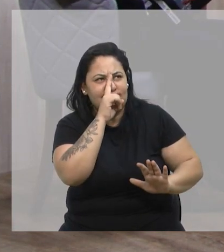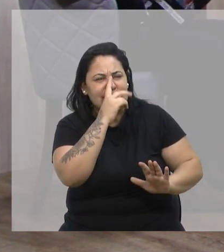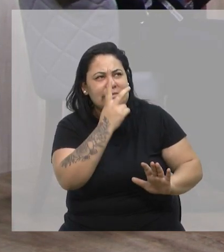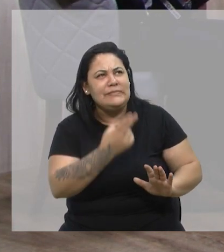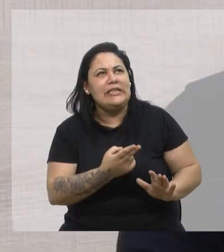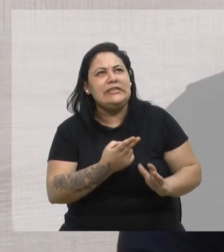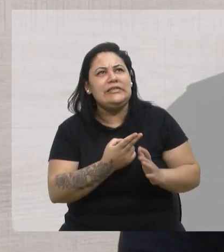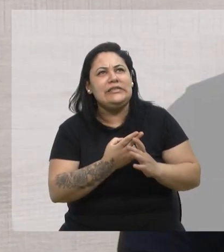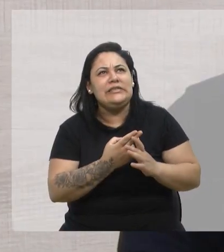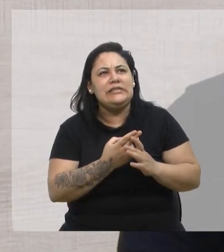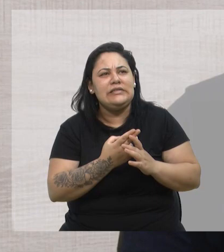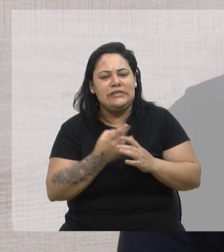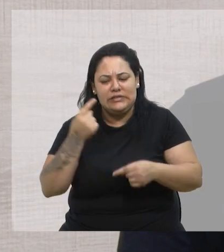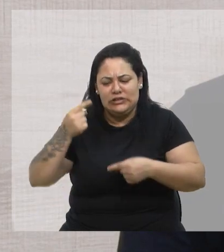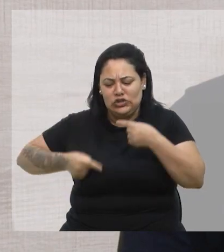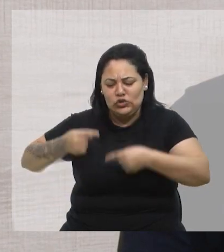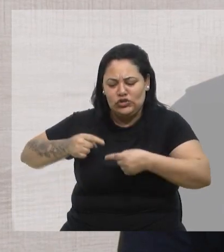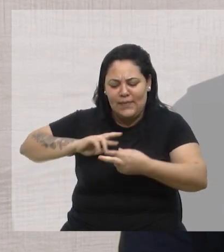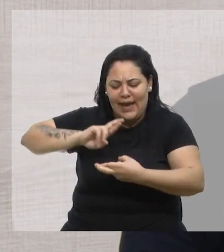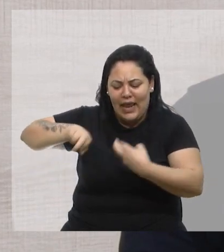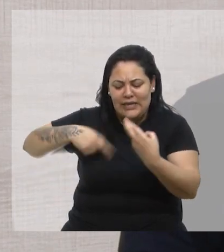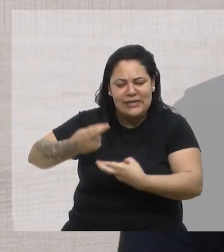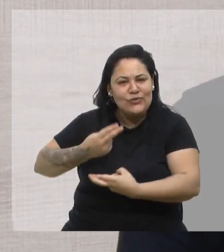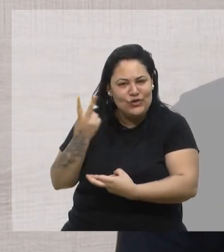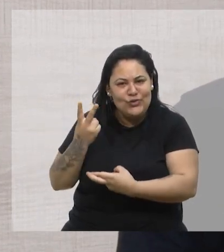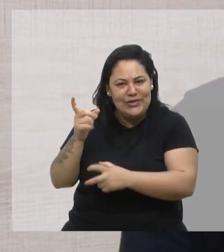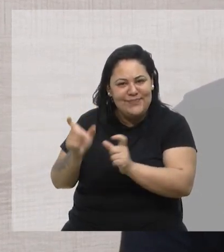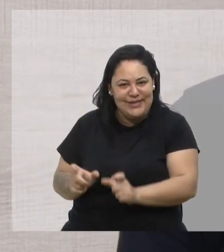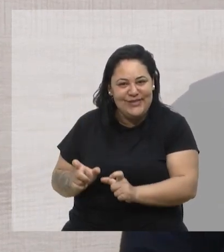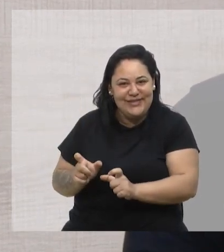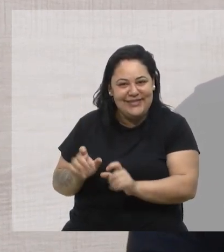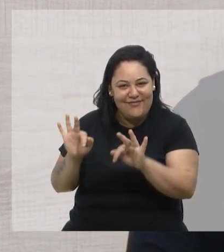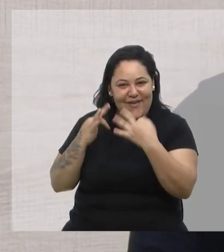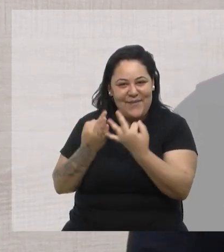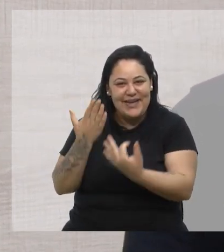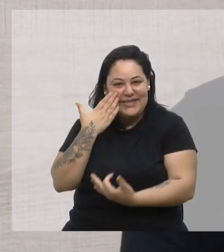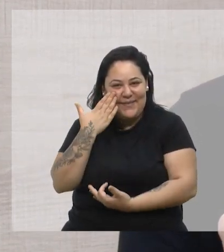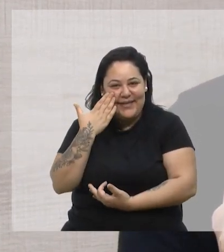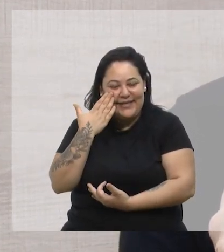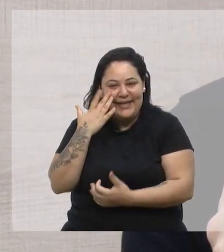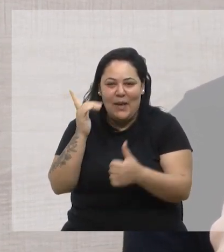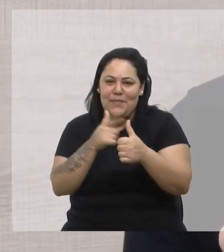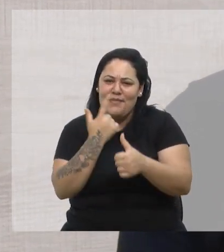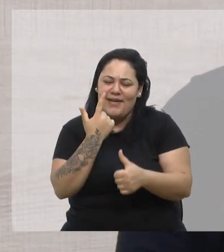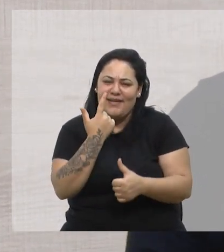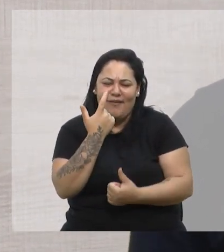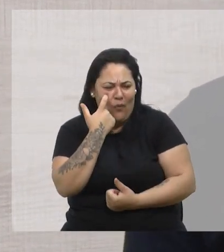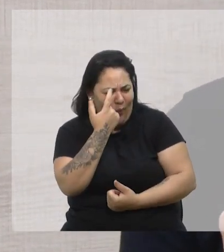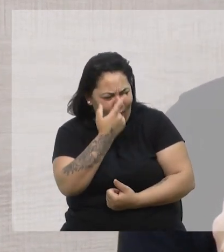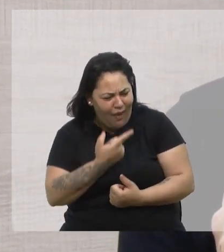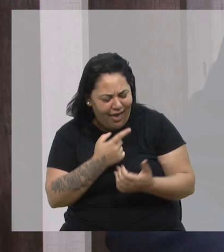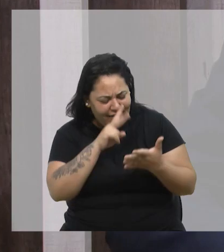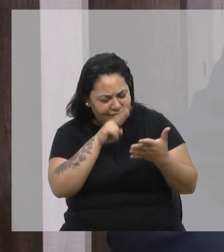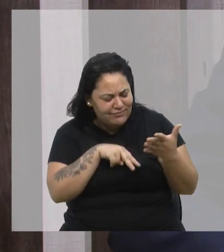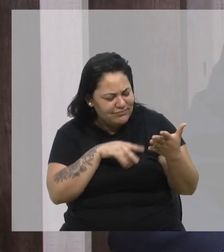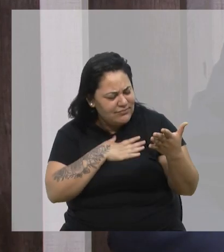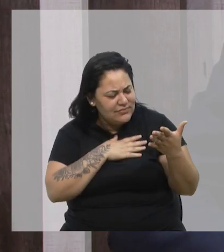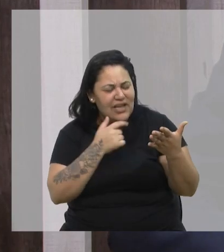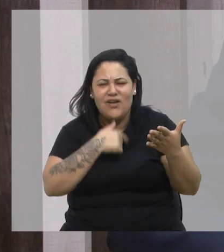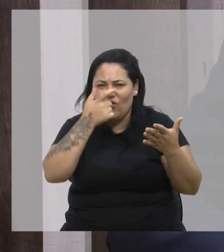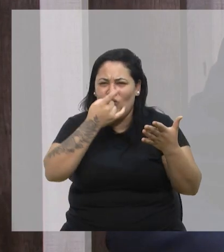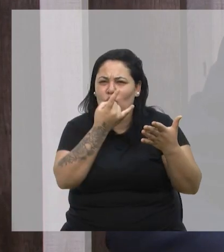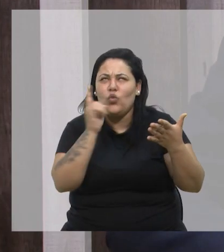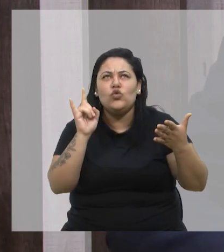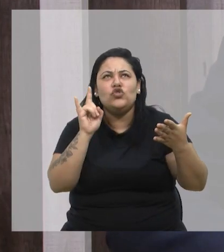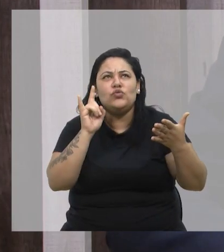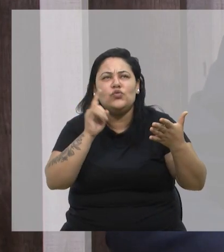uma coisa, parece que vai ser discutido uma relação, né, de família. Tanto que a primeira vez que eu fui